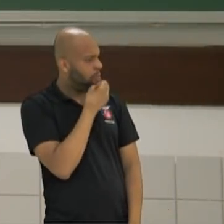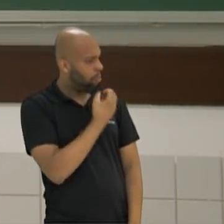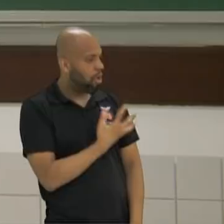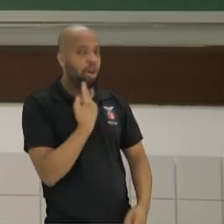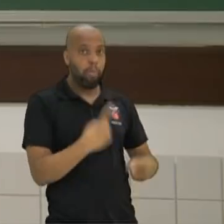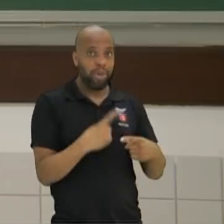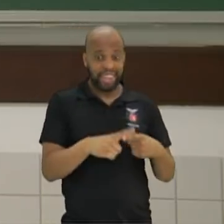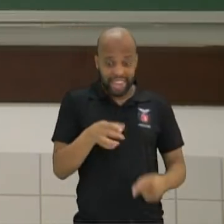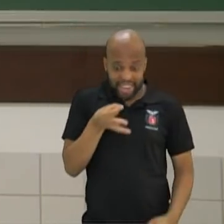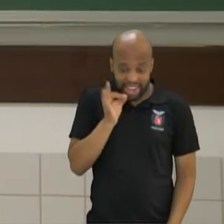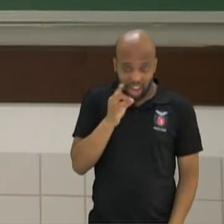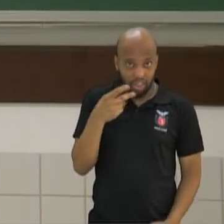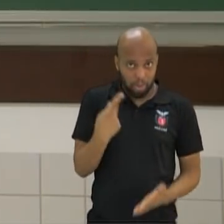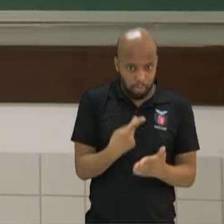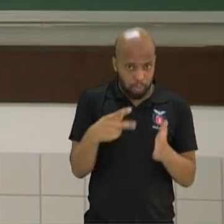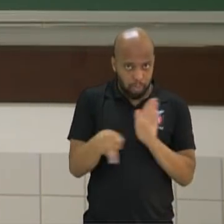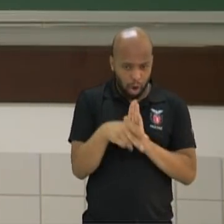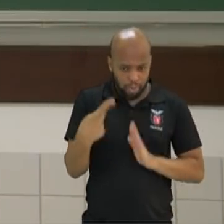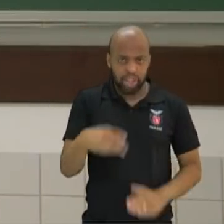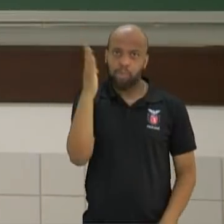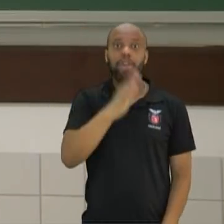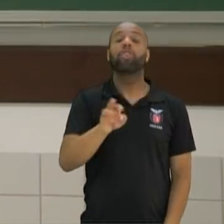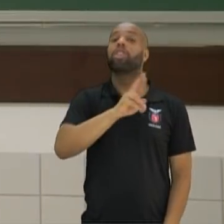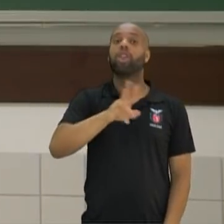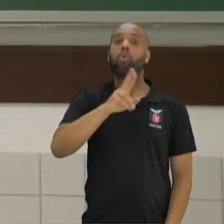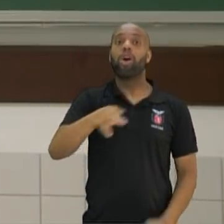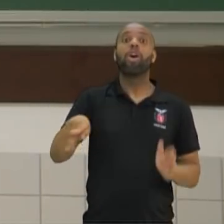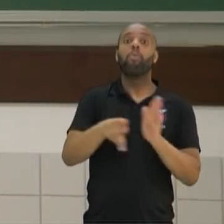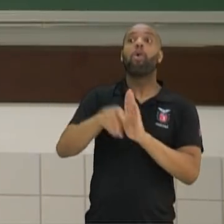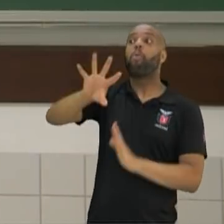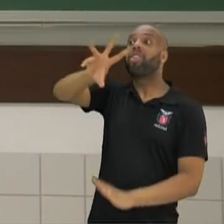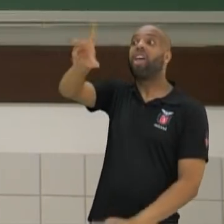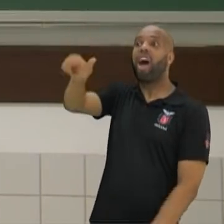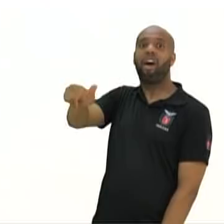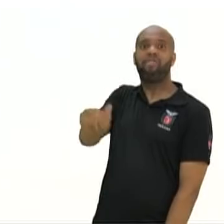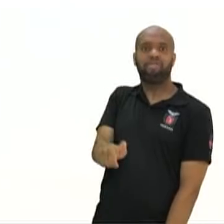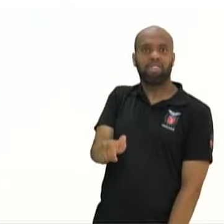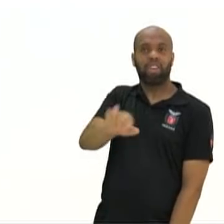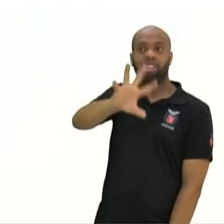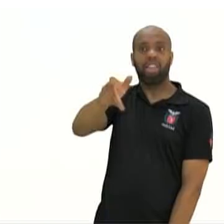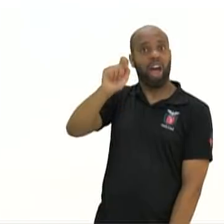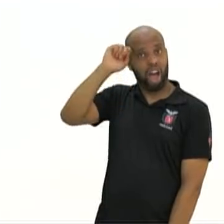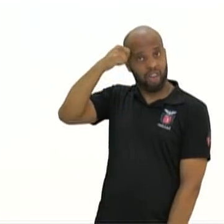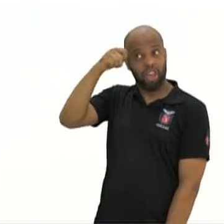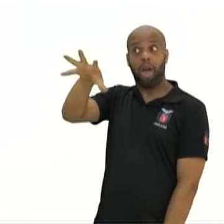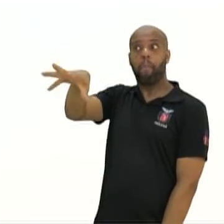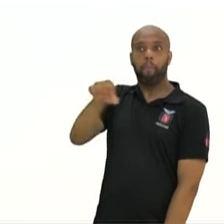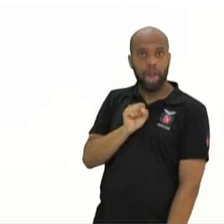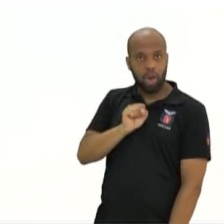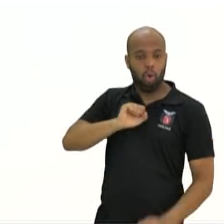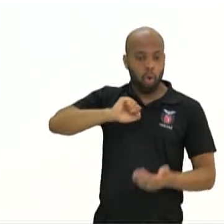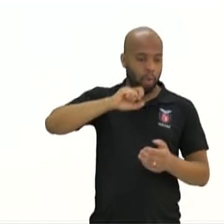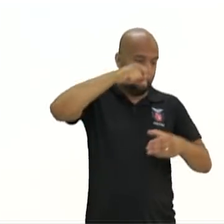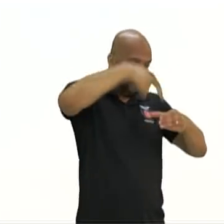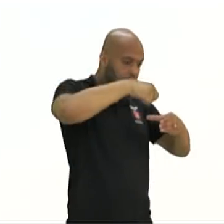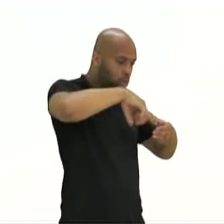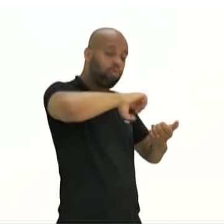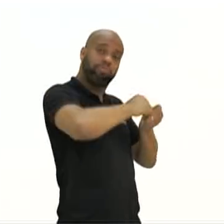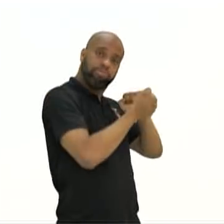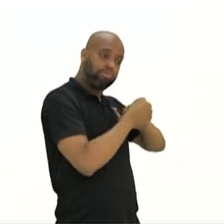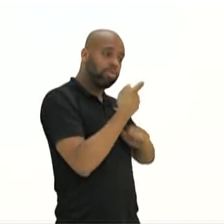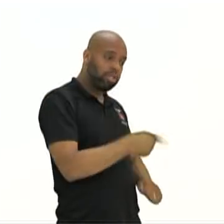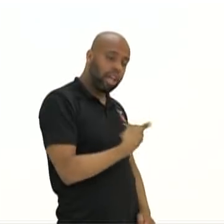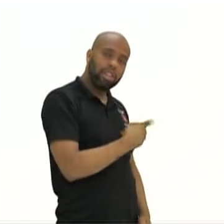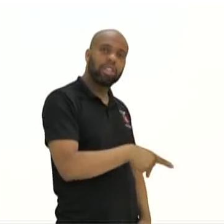é nativo brasileiro, ele é da África, da região etíope, mas que se adaptou muito bem à nossa região